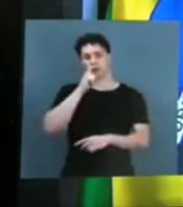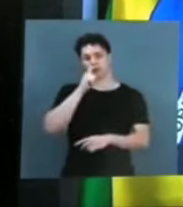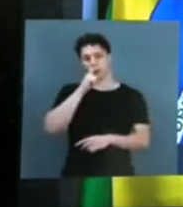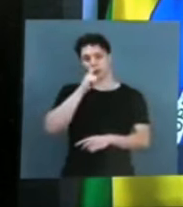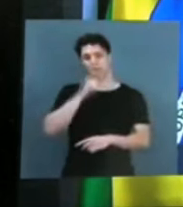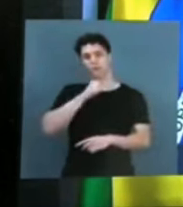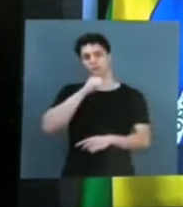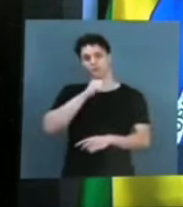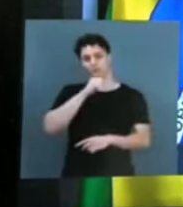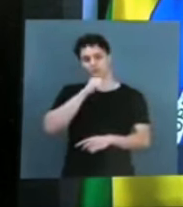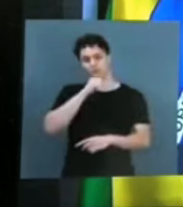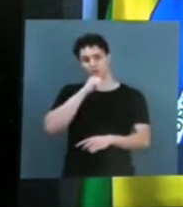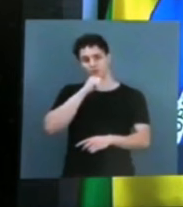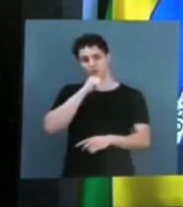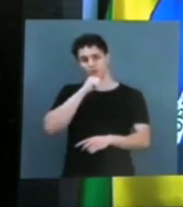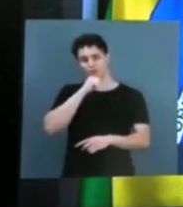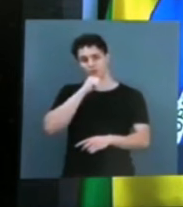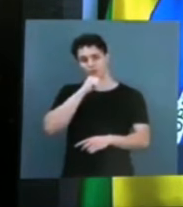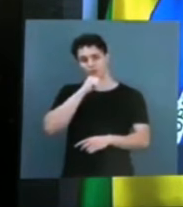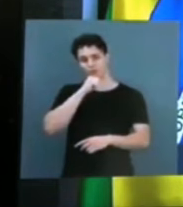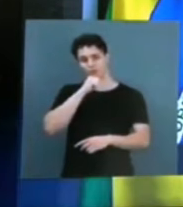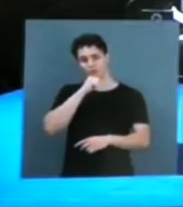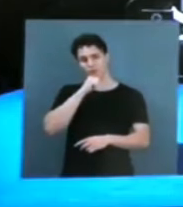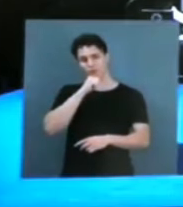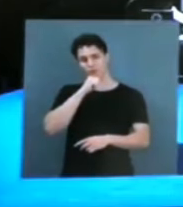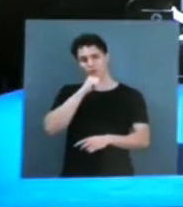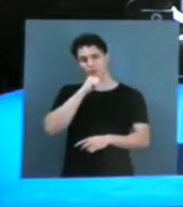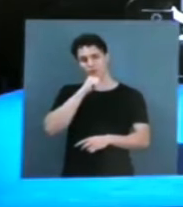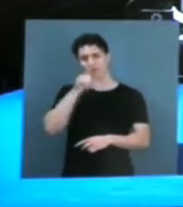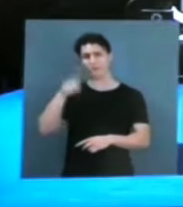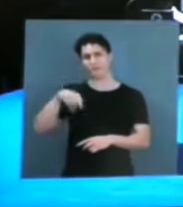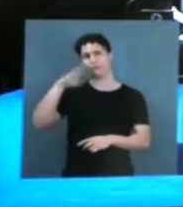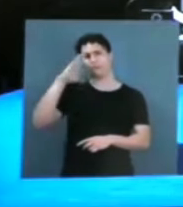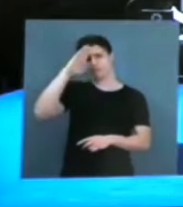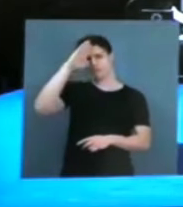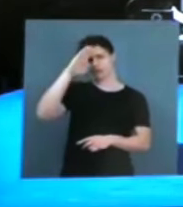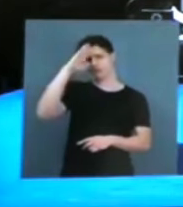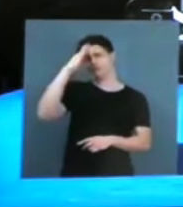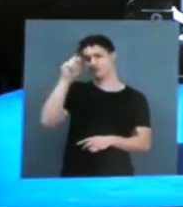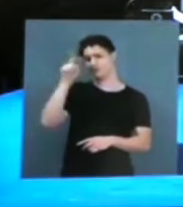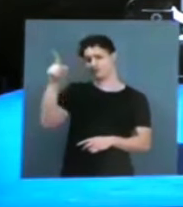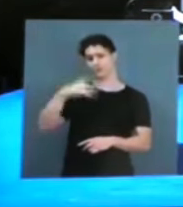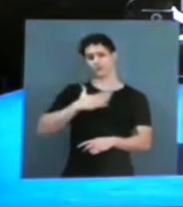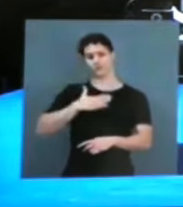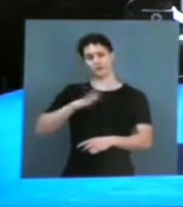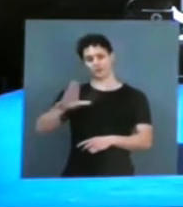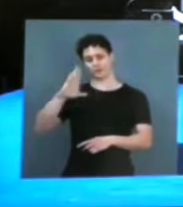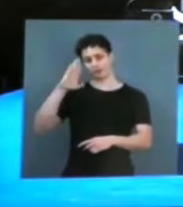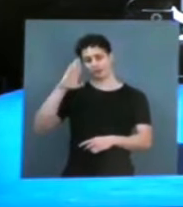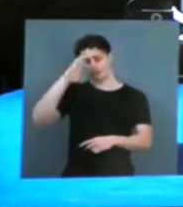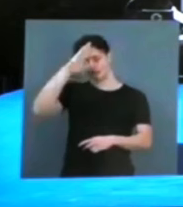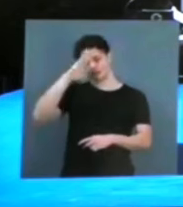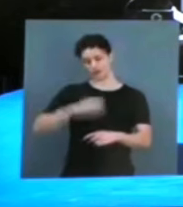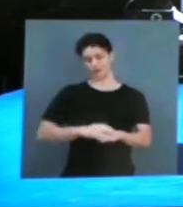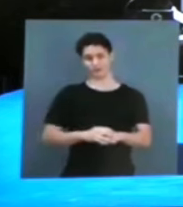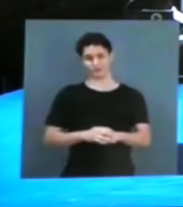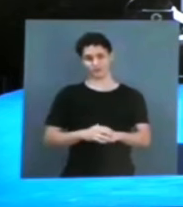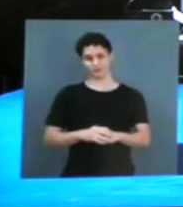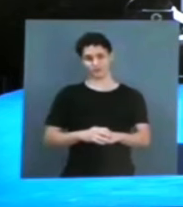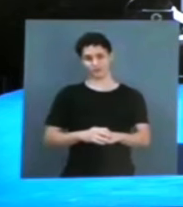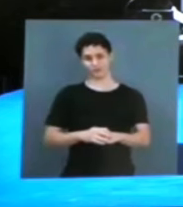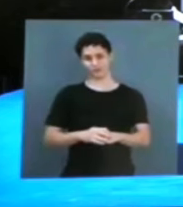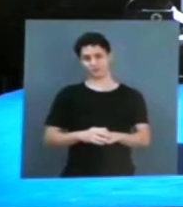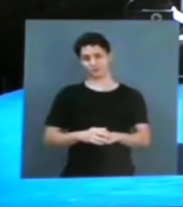avô é bolsonarista. E eu sei que você não gosta do Bolsonaro. Nem o Lula gosta.